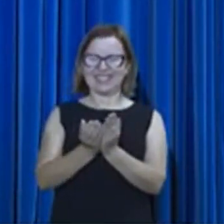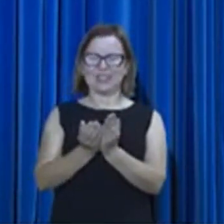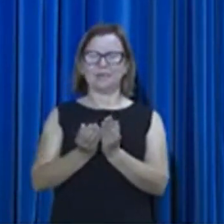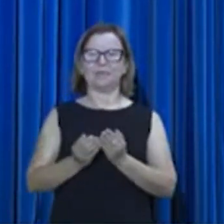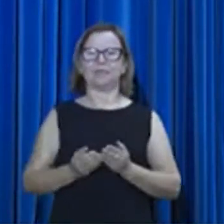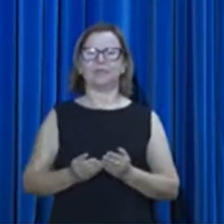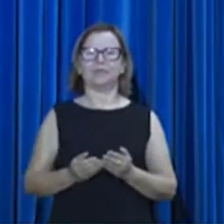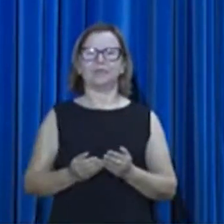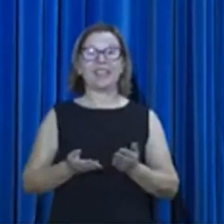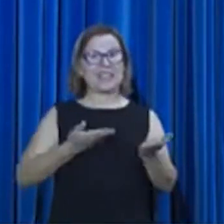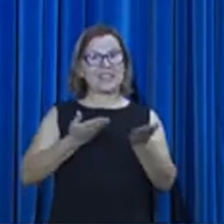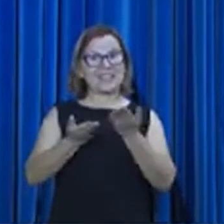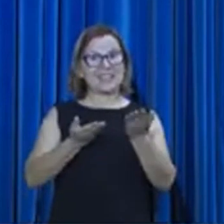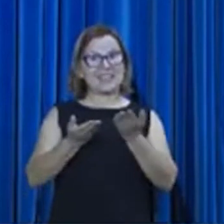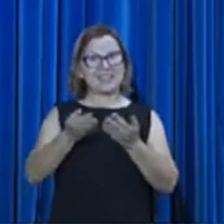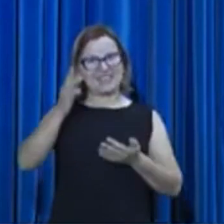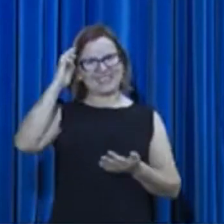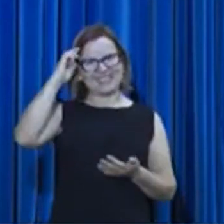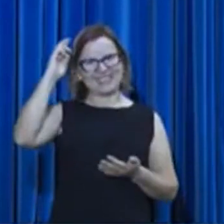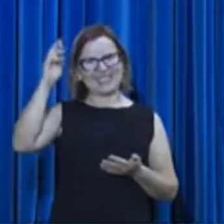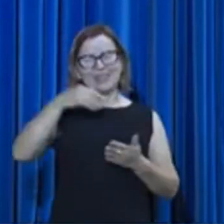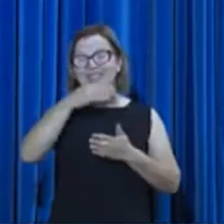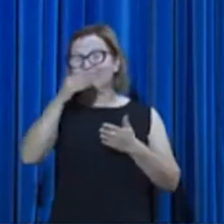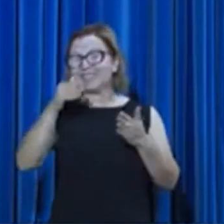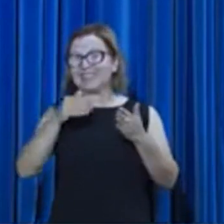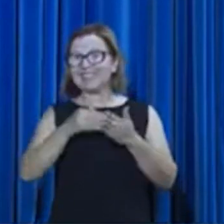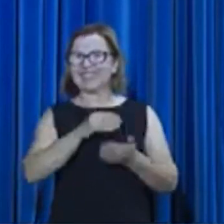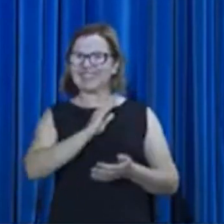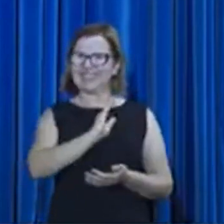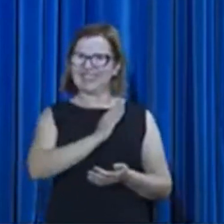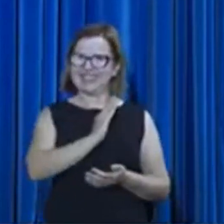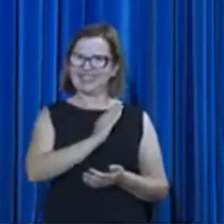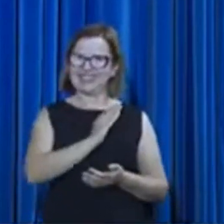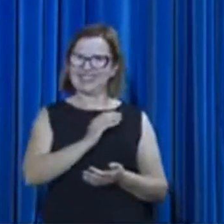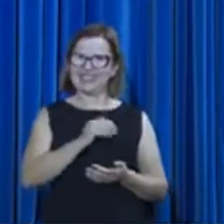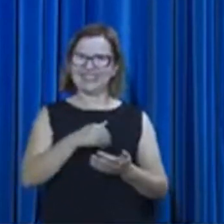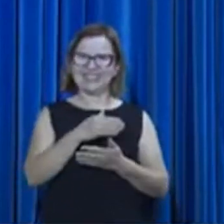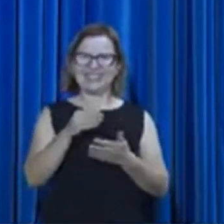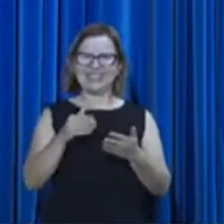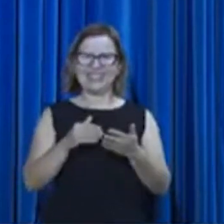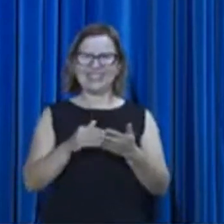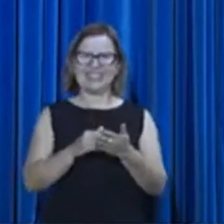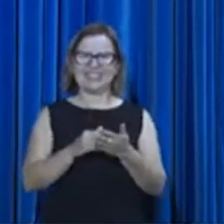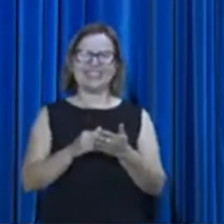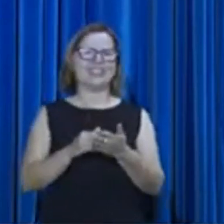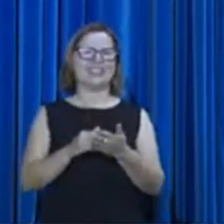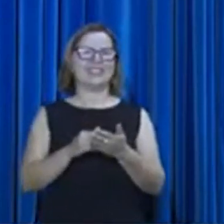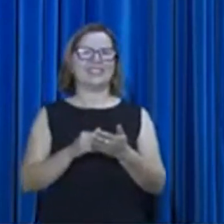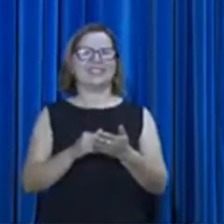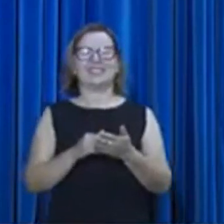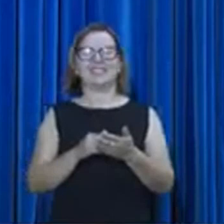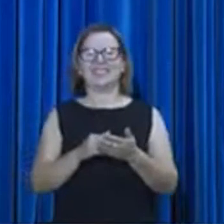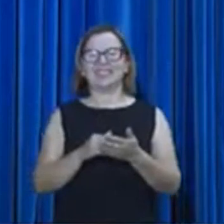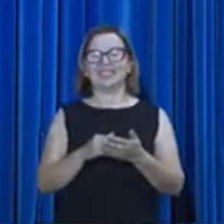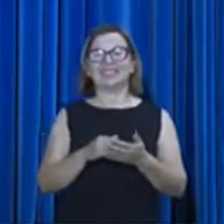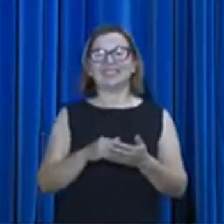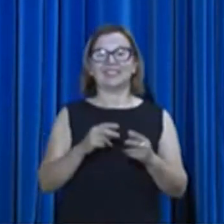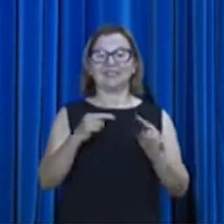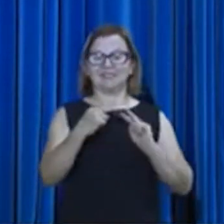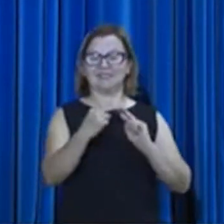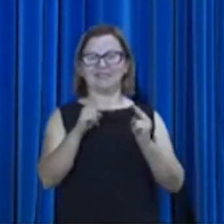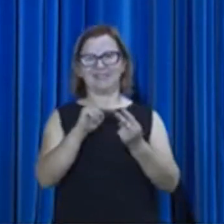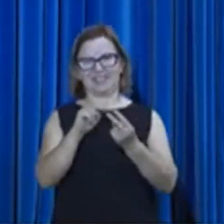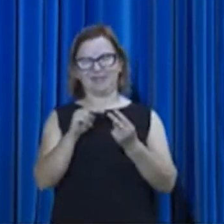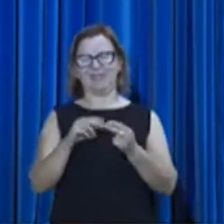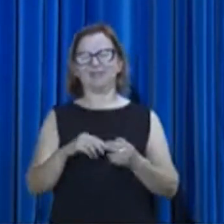É o servir ao Senhor de todo o coração, em todos os âmbitos das nossas vidas. Servir ao